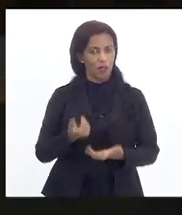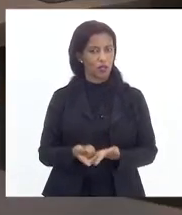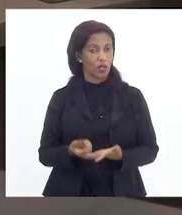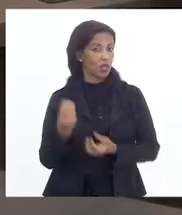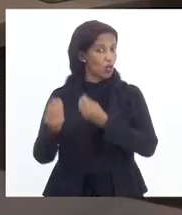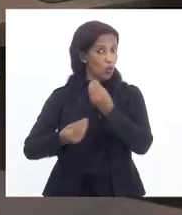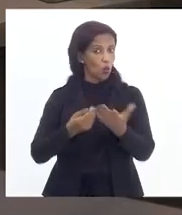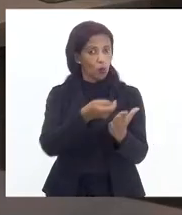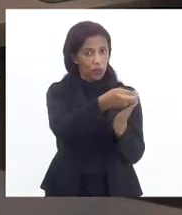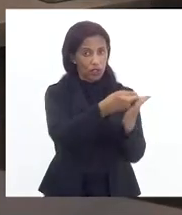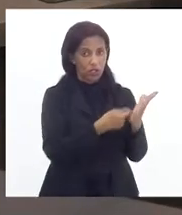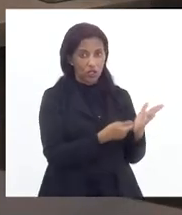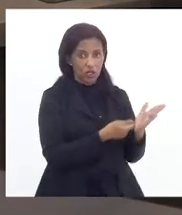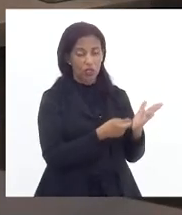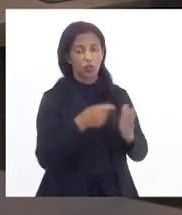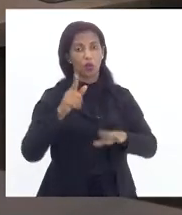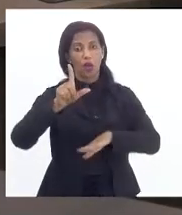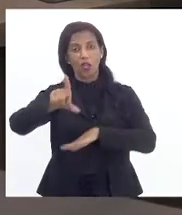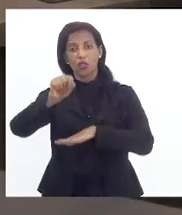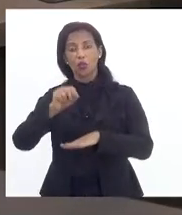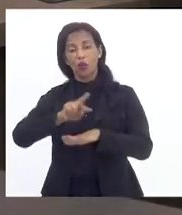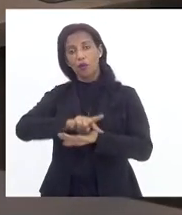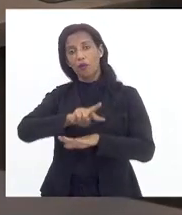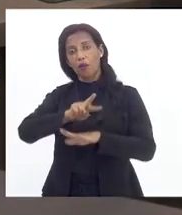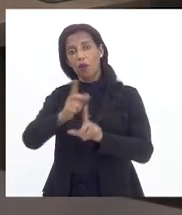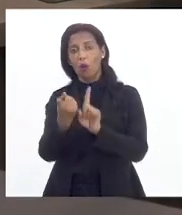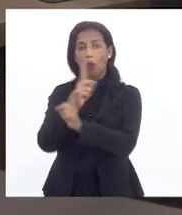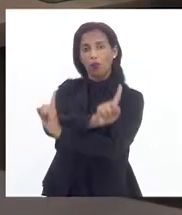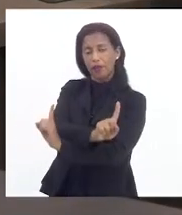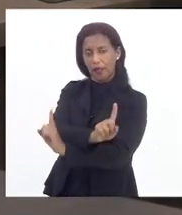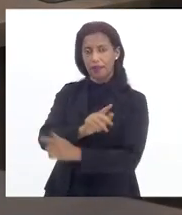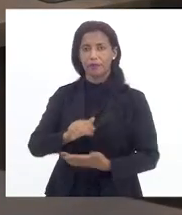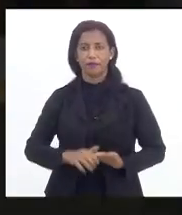como está aqui a escolha foram contrário